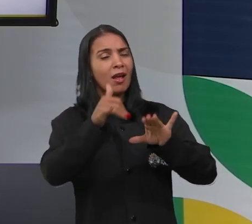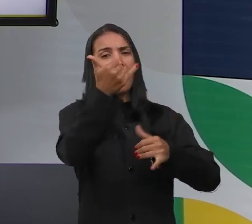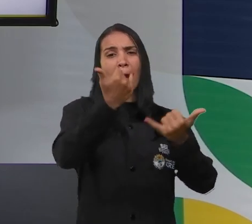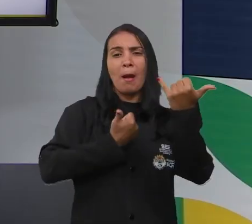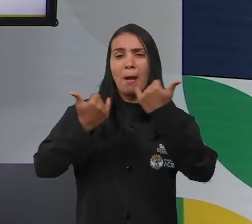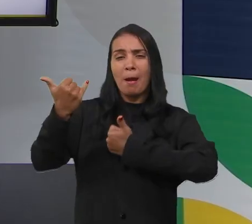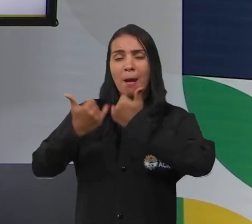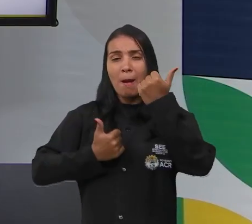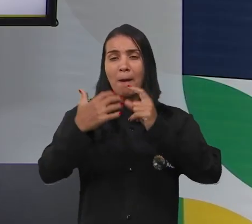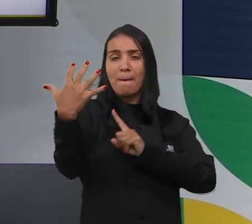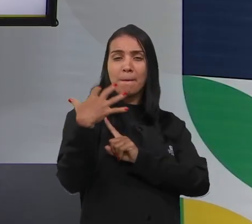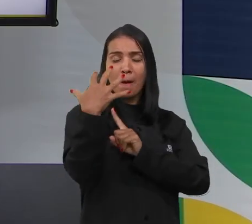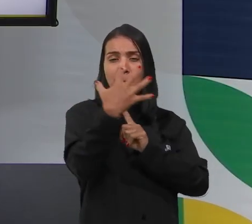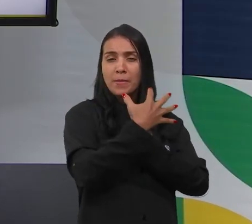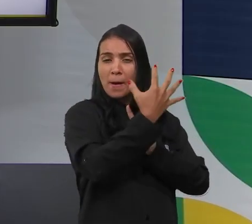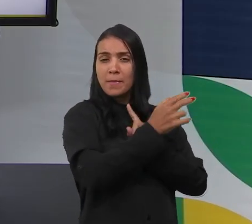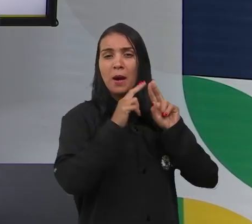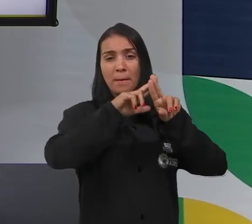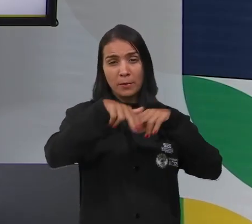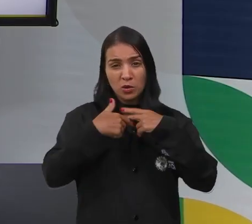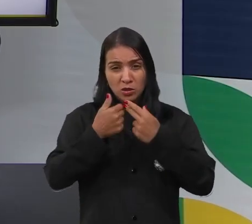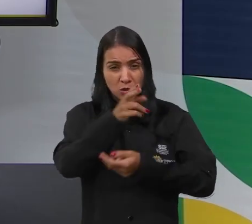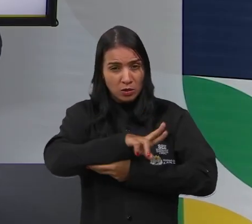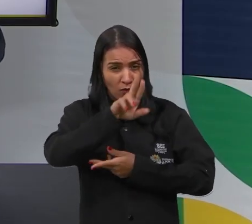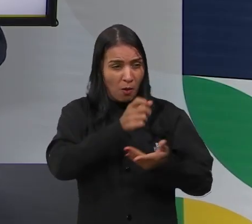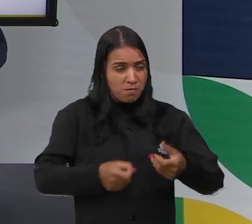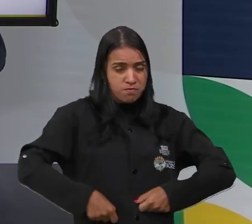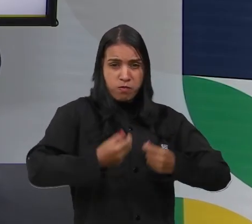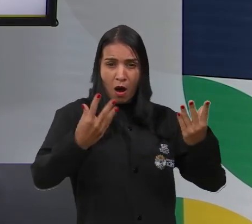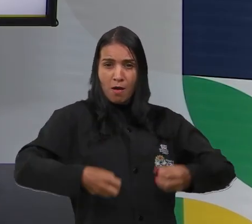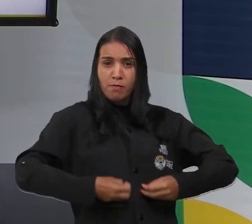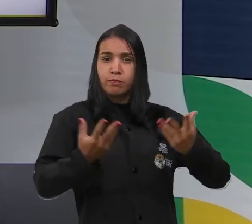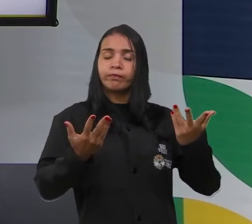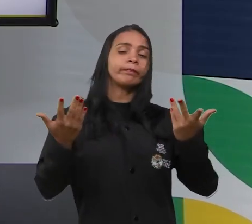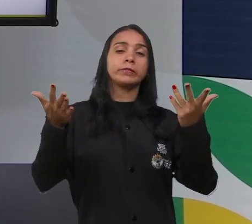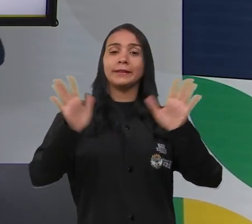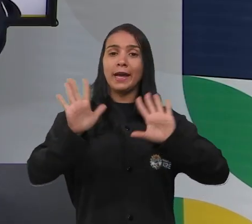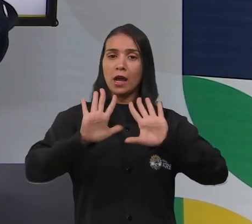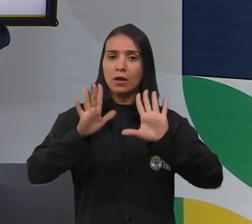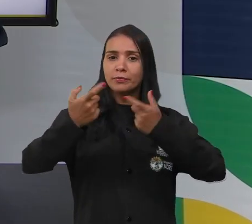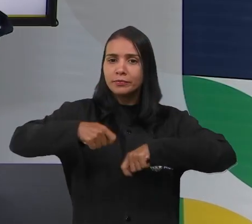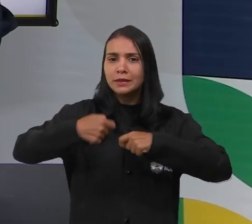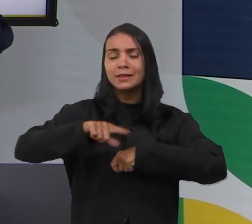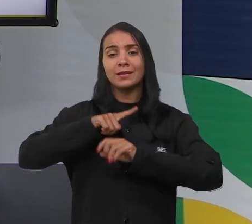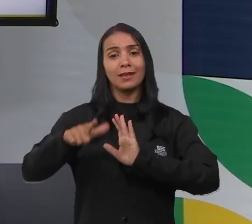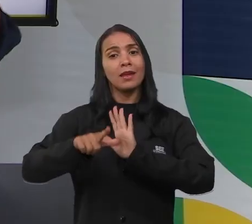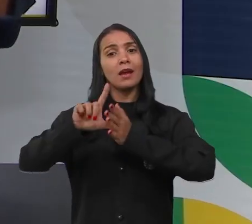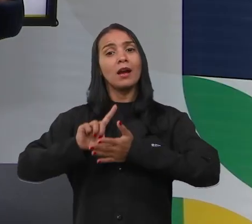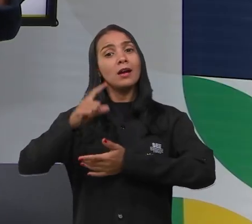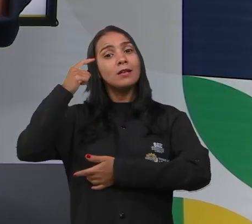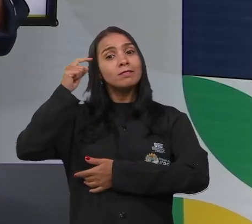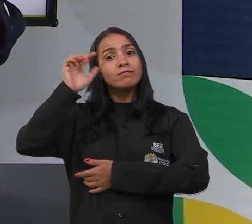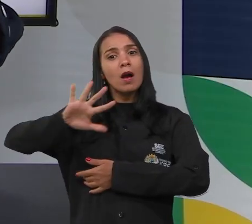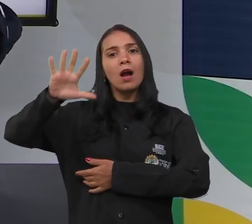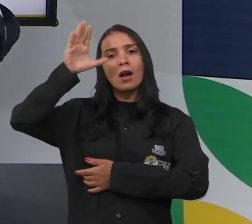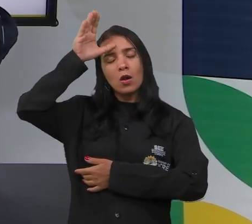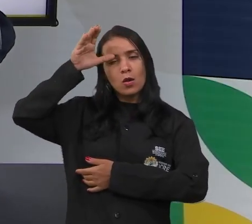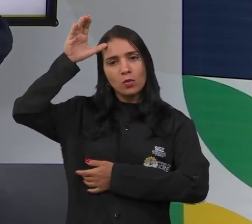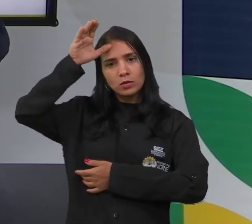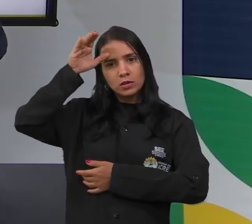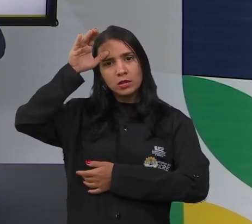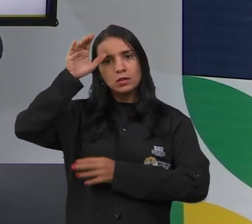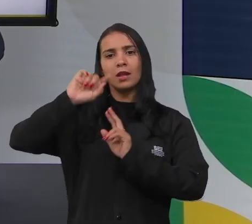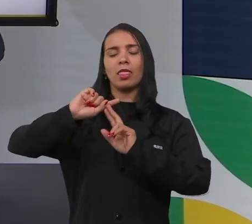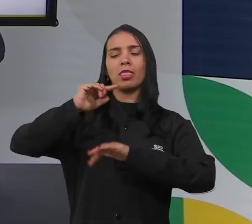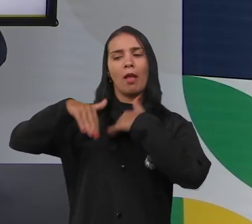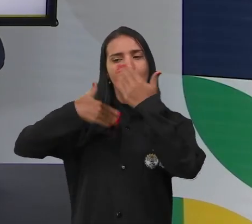mas entender qual é o efeito, qual é o objetivo, o porquê, o pra quê daquela ação e a partir daí buscar criar